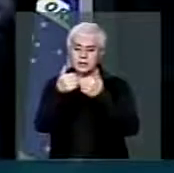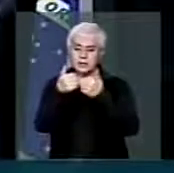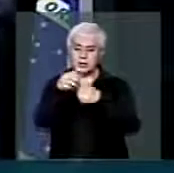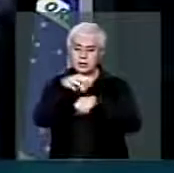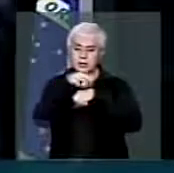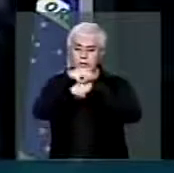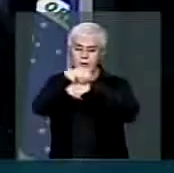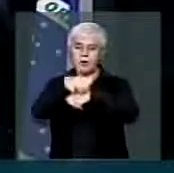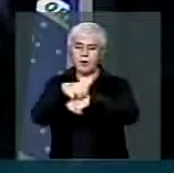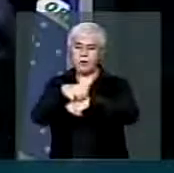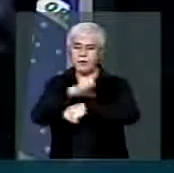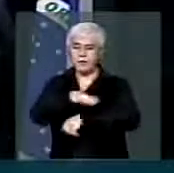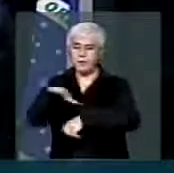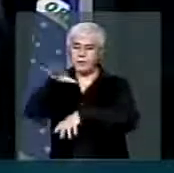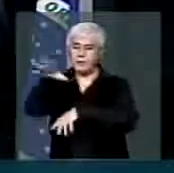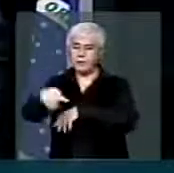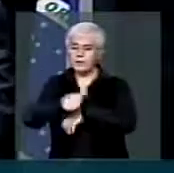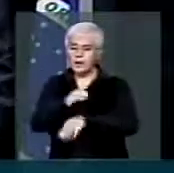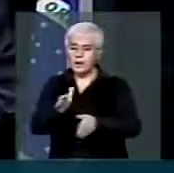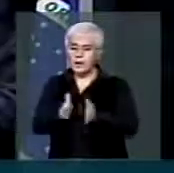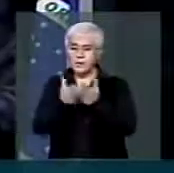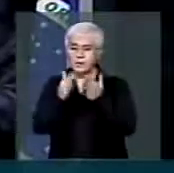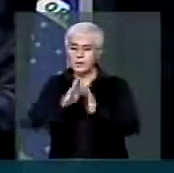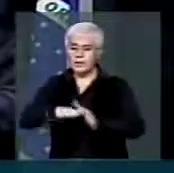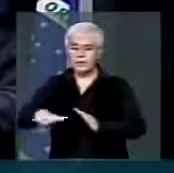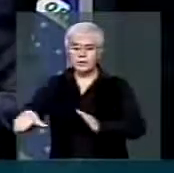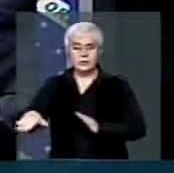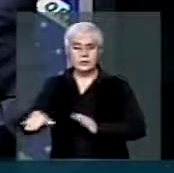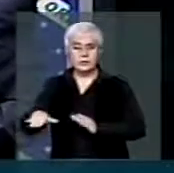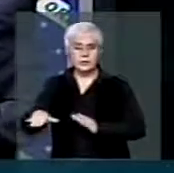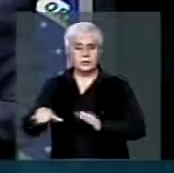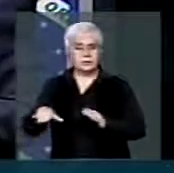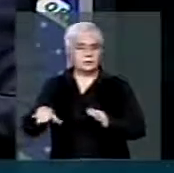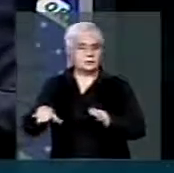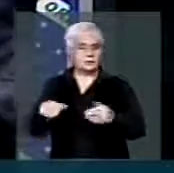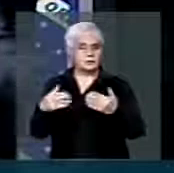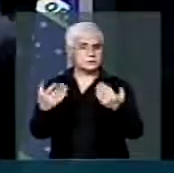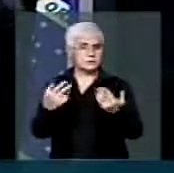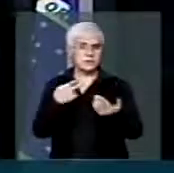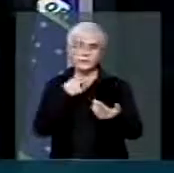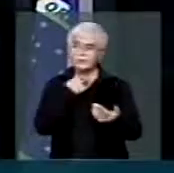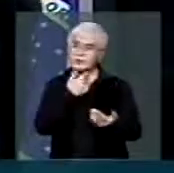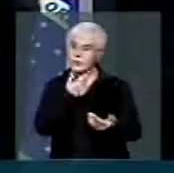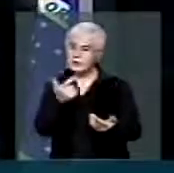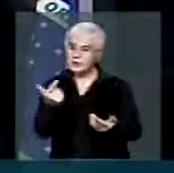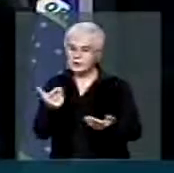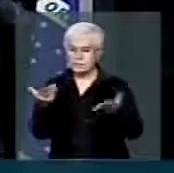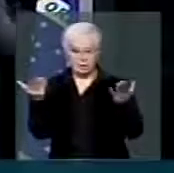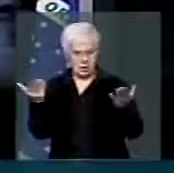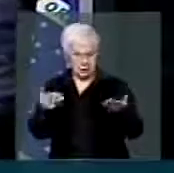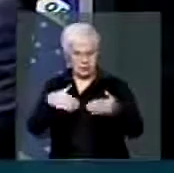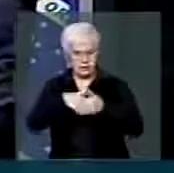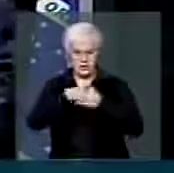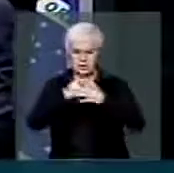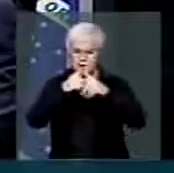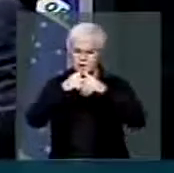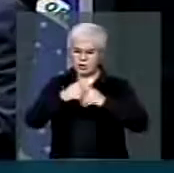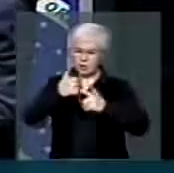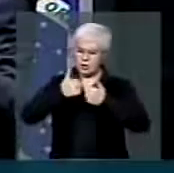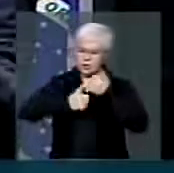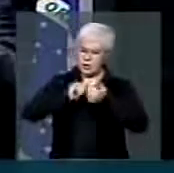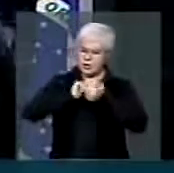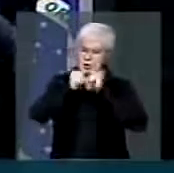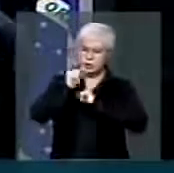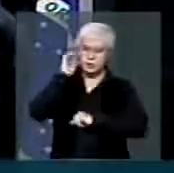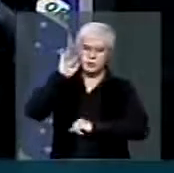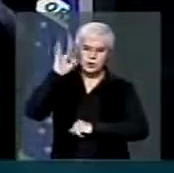para atender uma criança na rede pública. Essa certamente não é a Copa dos Sonhos dos brasileiros.